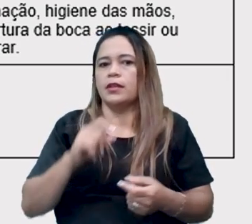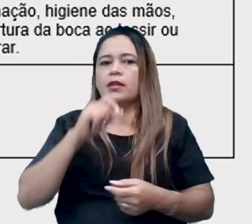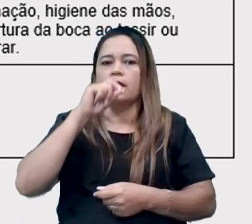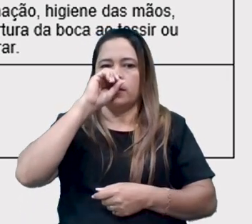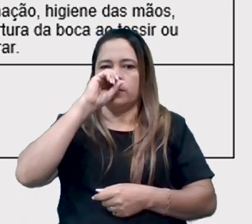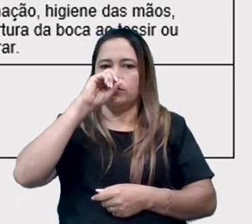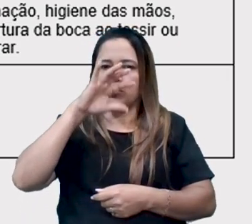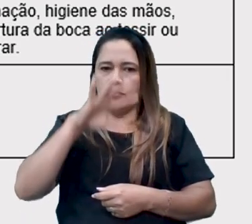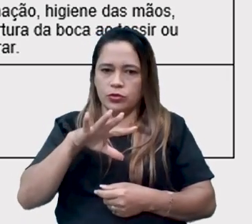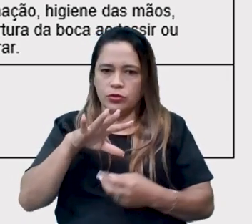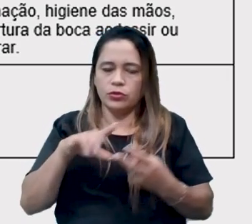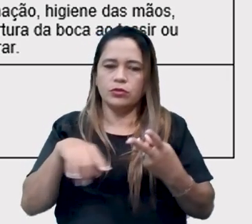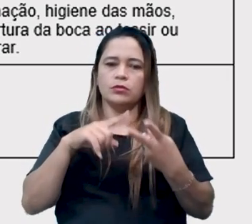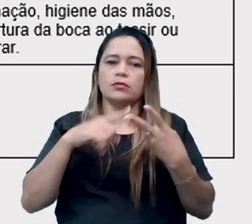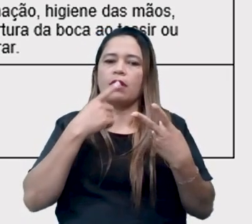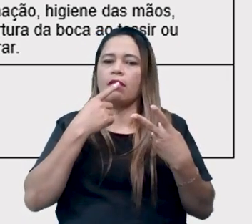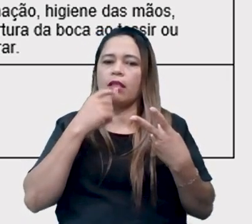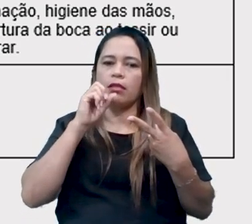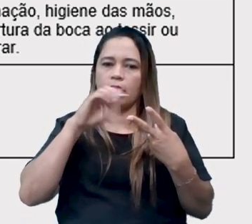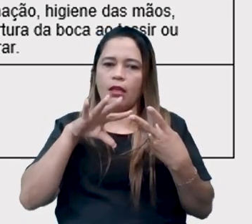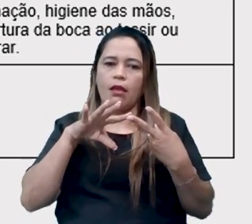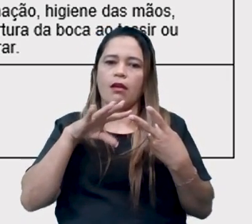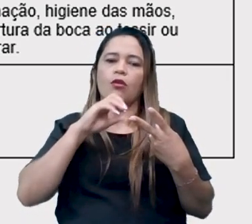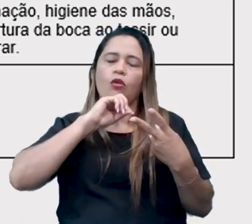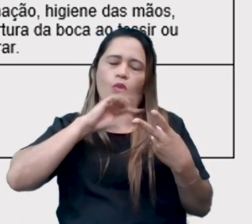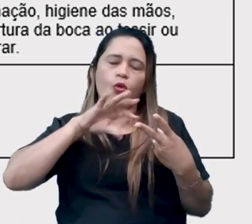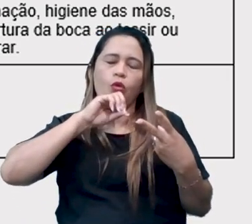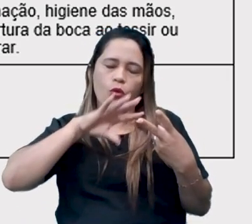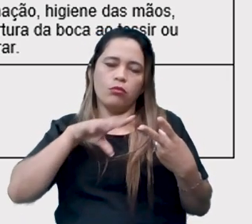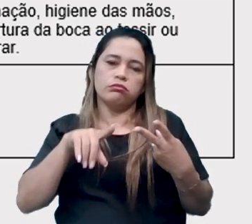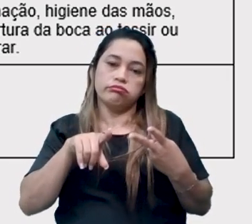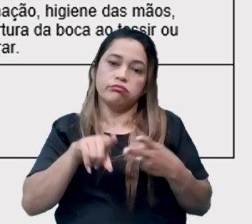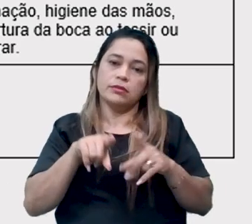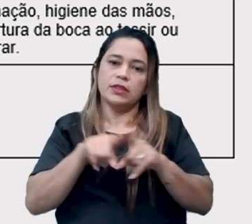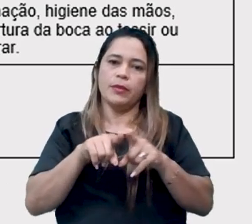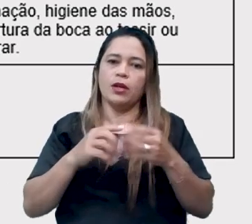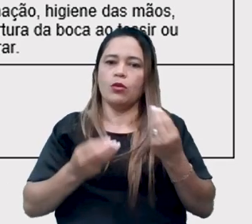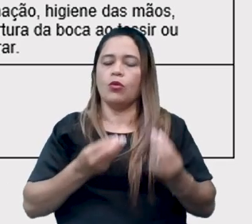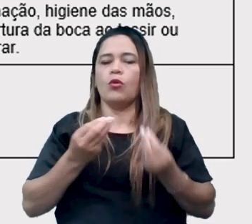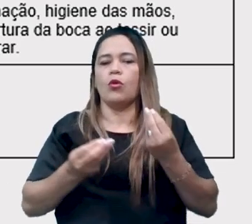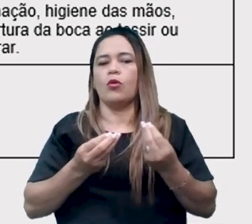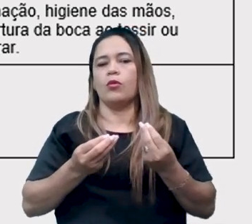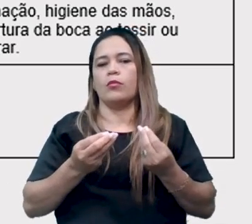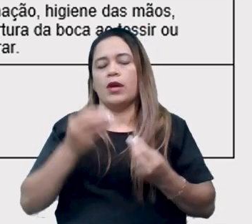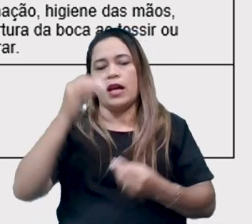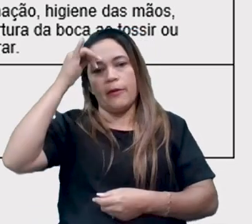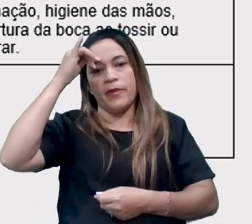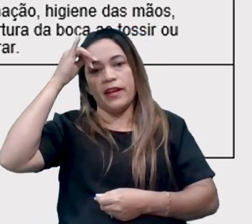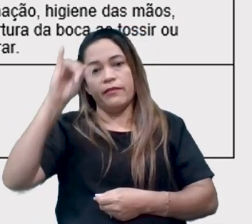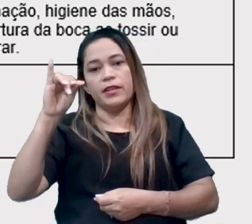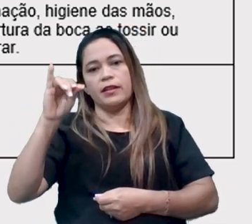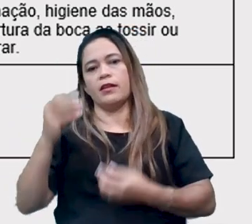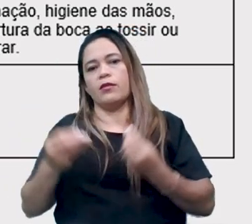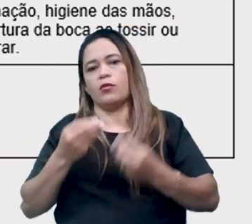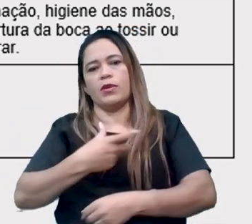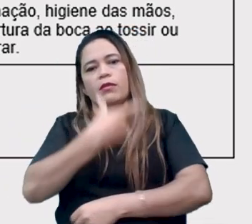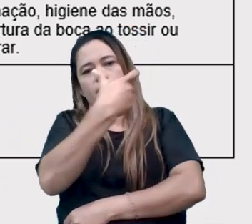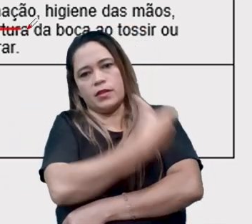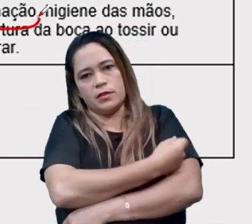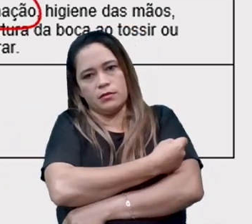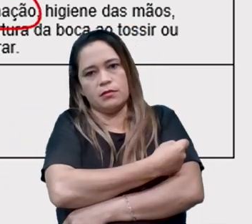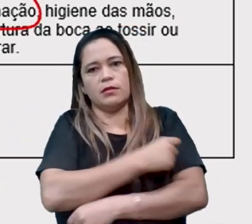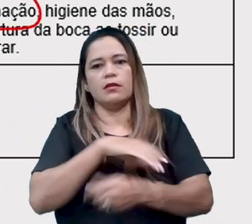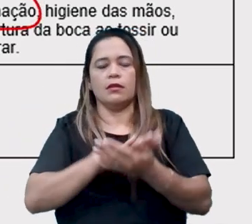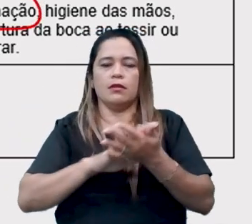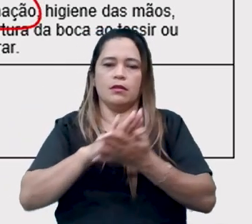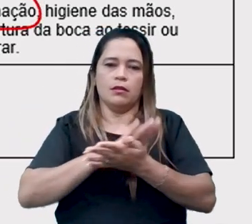de gotículas de saliva, espirro, tosse. E a transmissão também vai ser, a prevenção também vai ser a mesma.